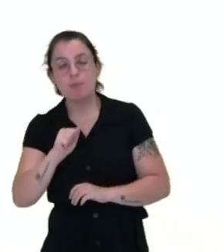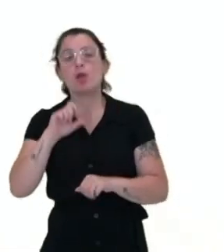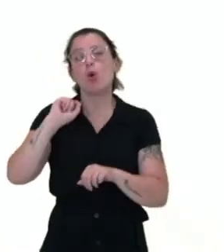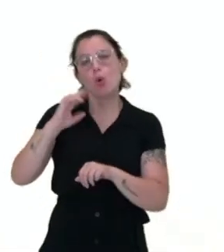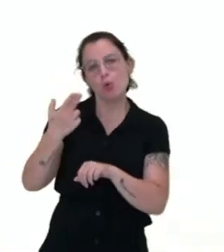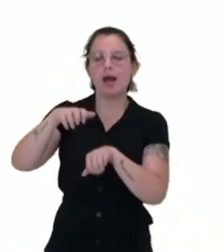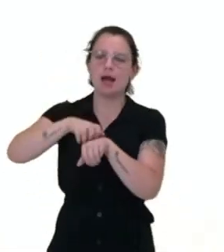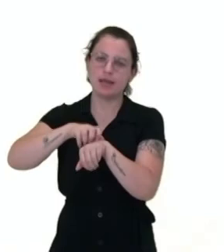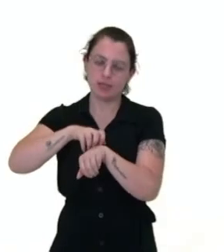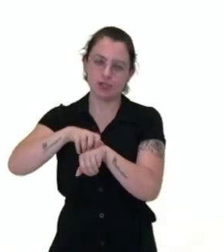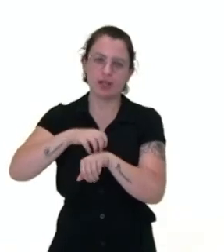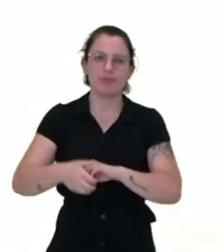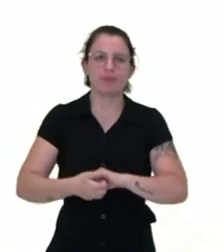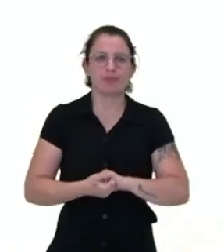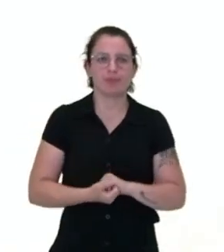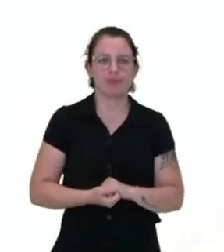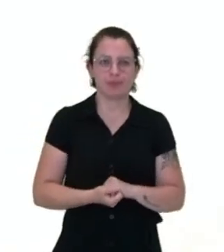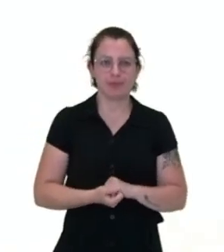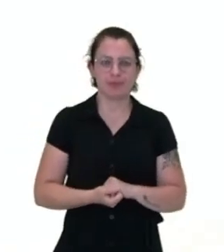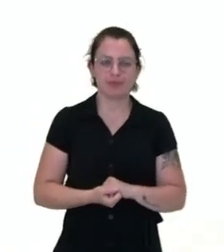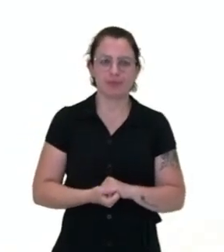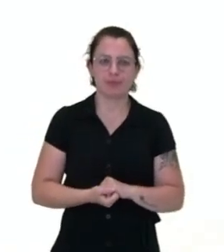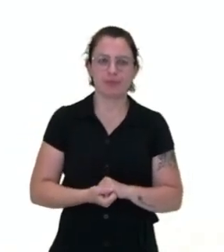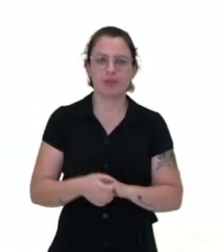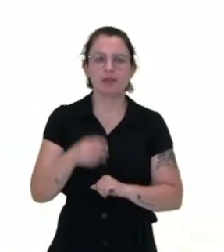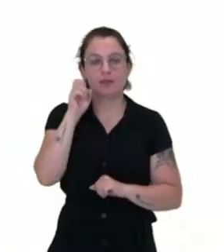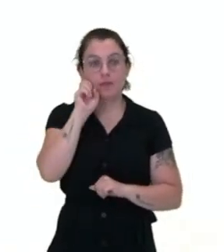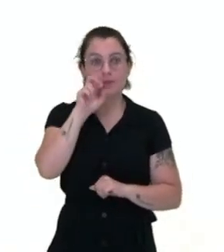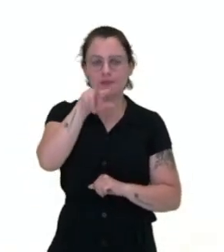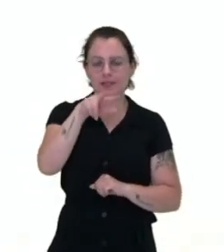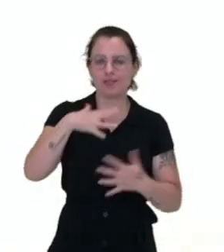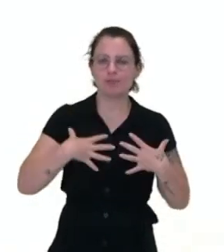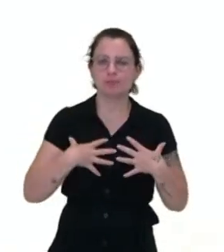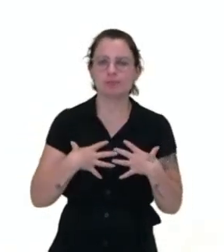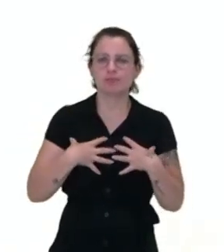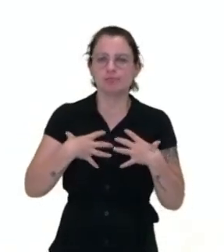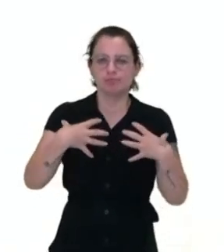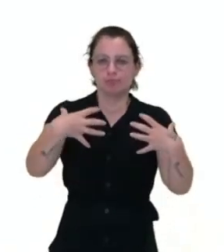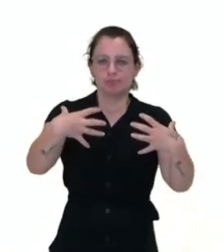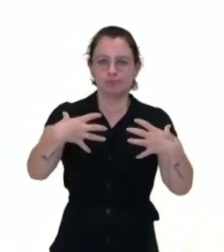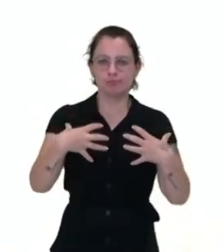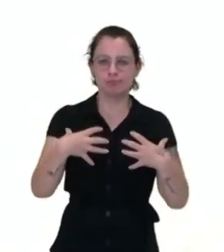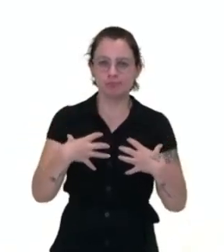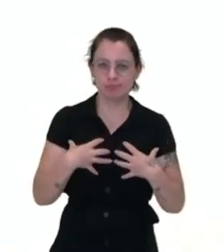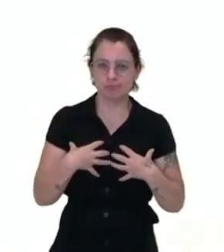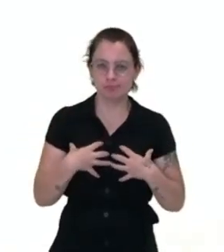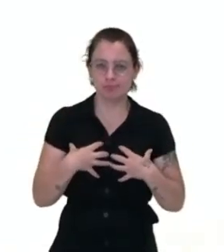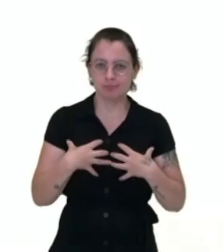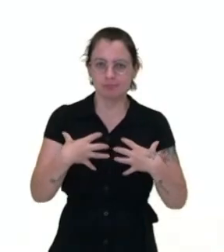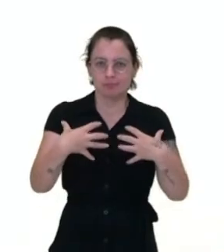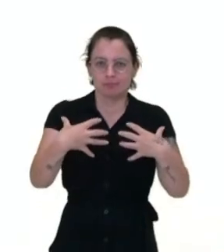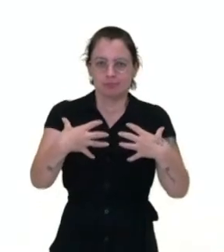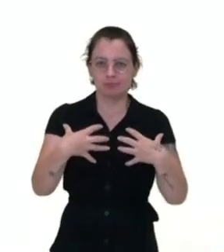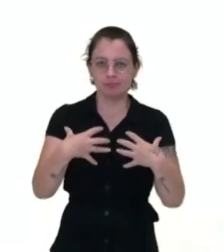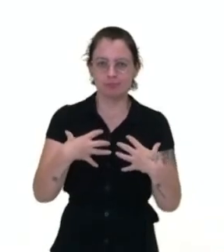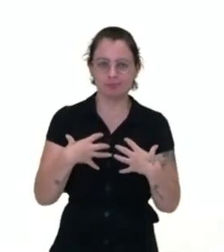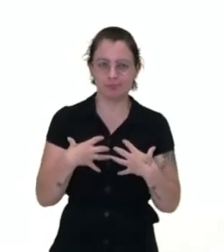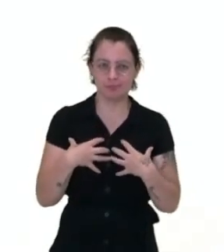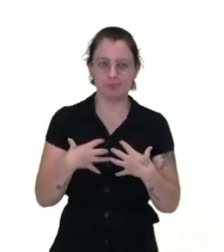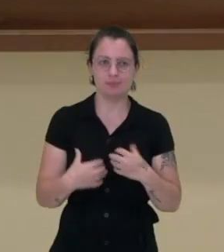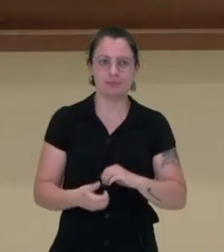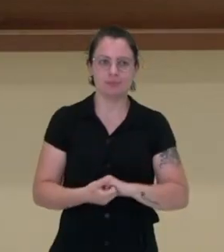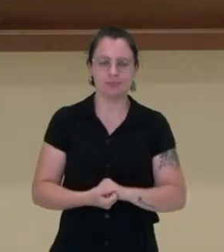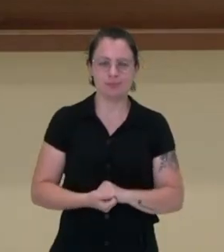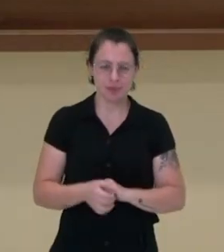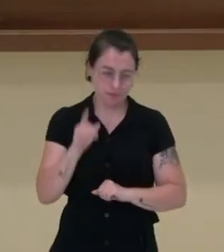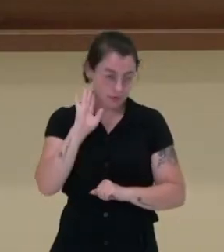mostrando esse movimento que o nosso pulmão também realiza, de inspiração e expiração. Você